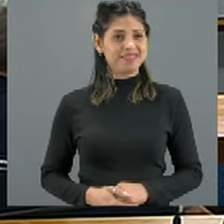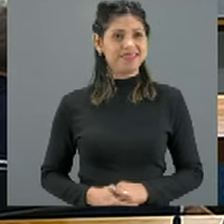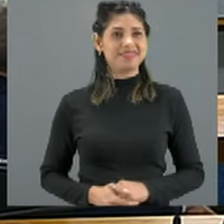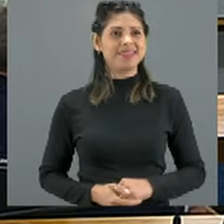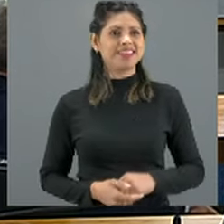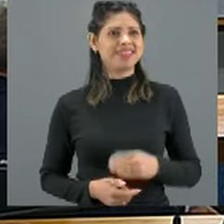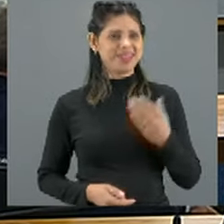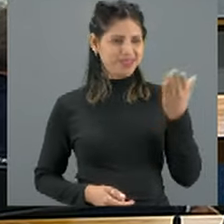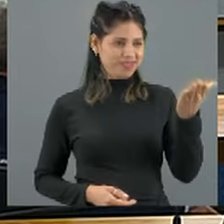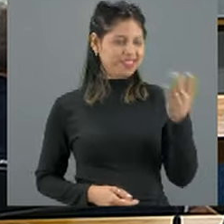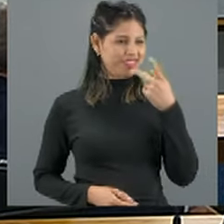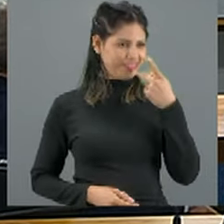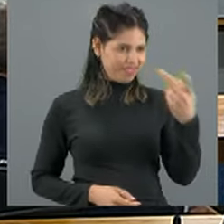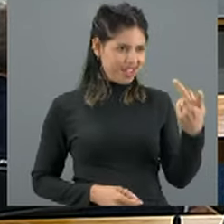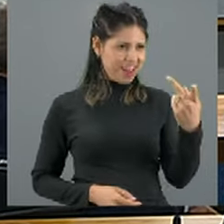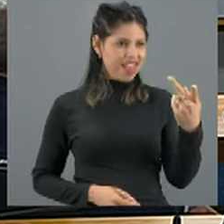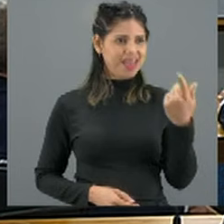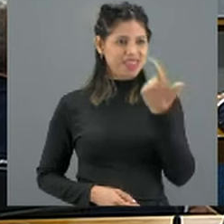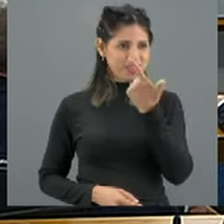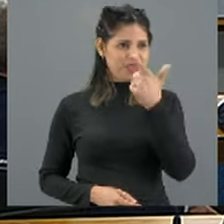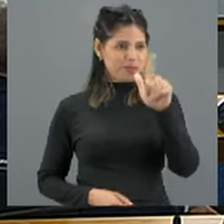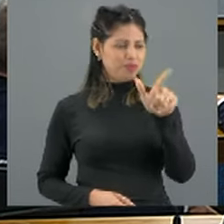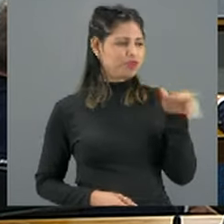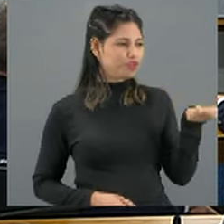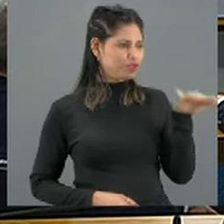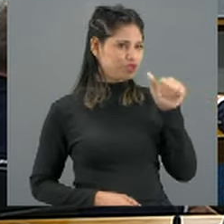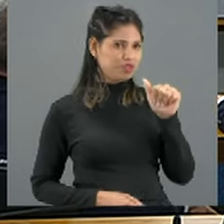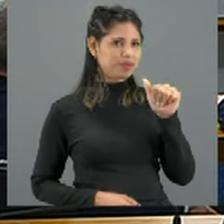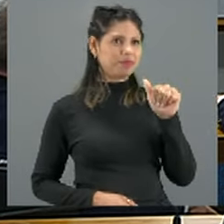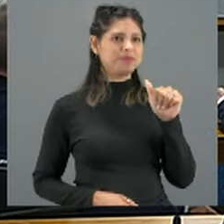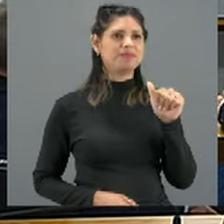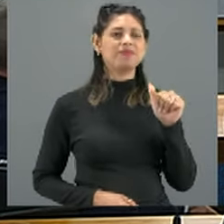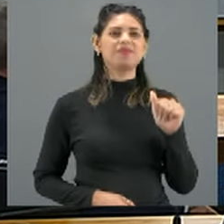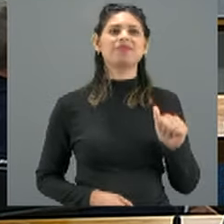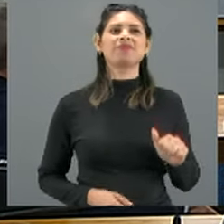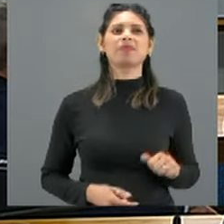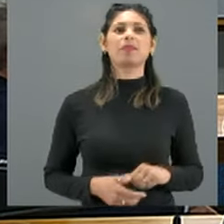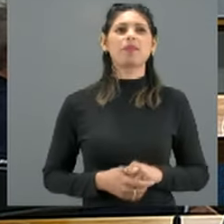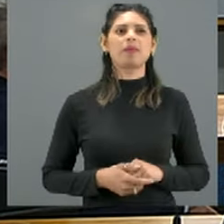devolvo a palavra ao Sandro Mauro e em seguida passo ao senador Steve Sim Jaime.